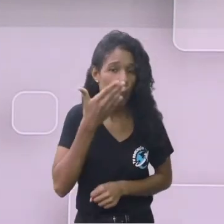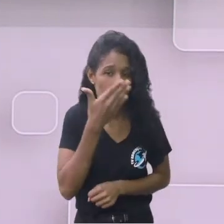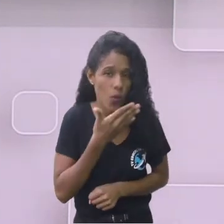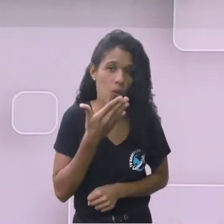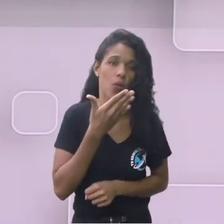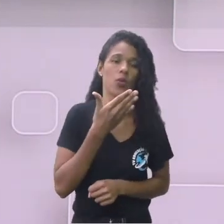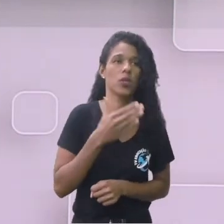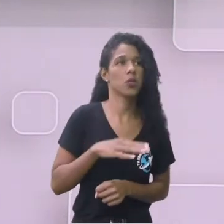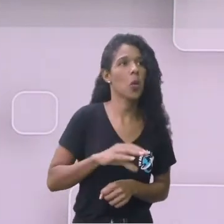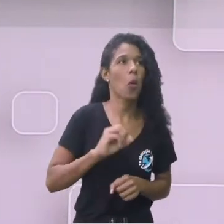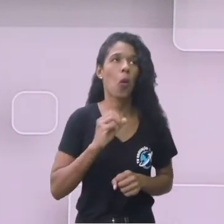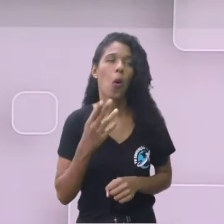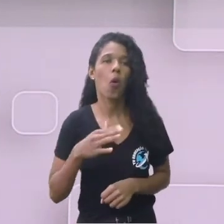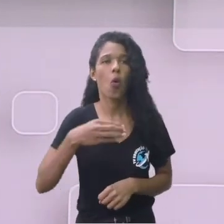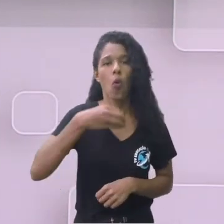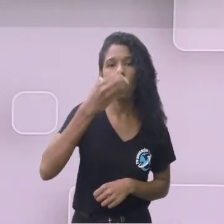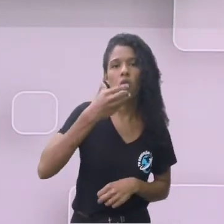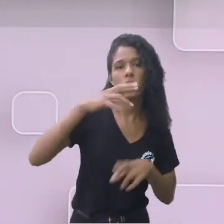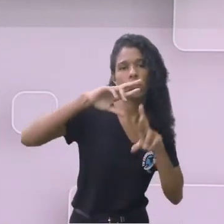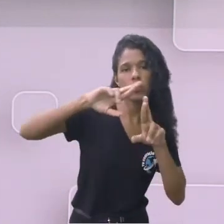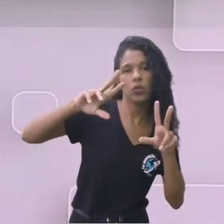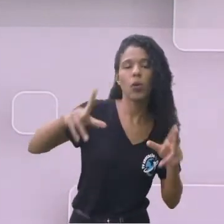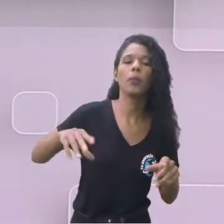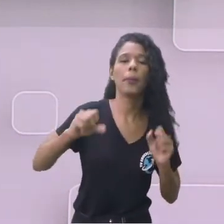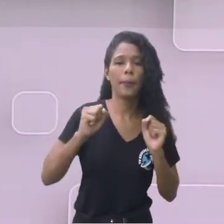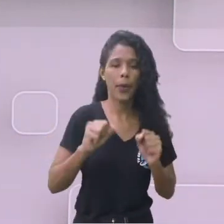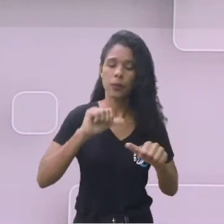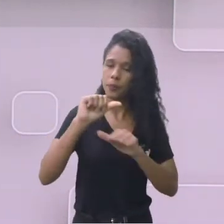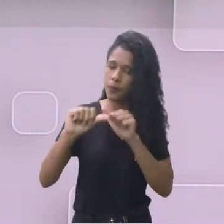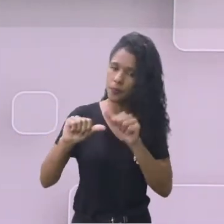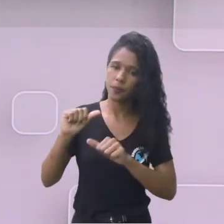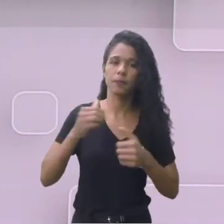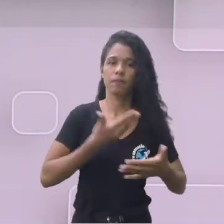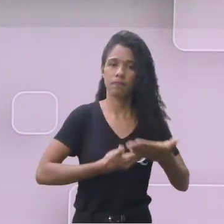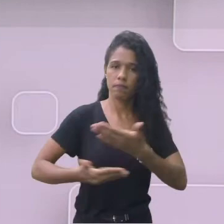ela precisa de ser balanceada.